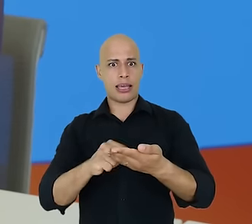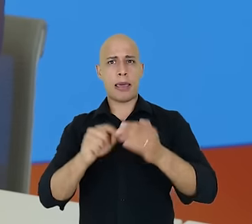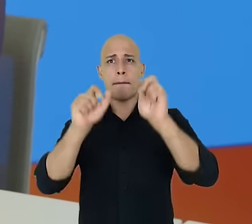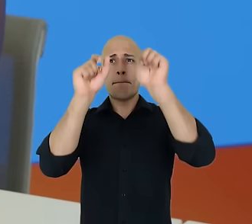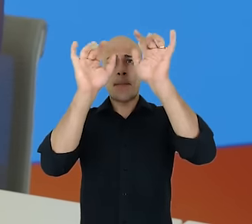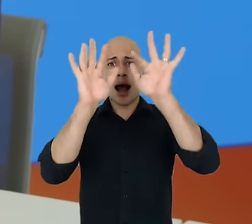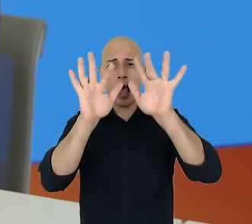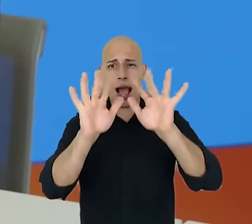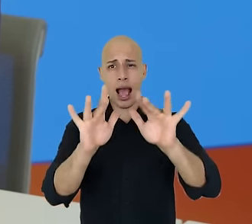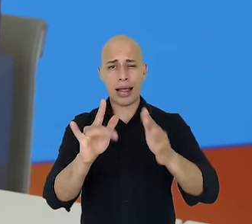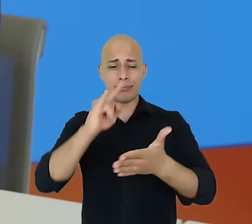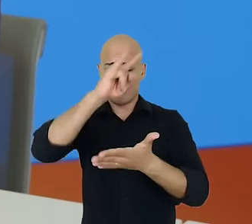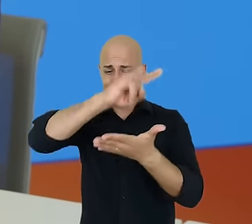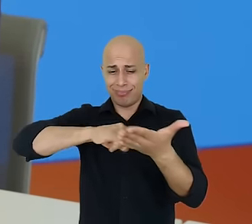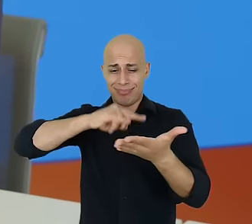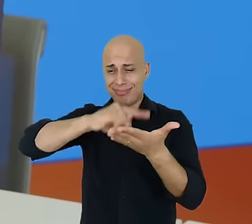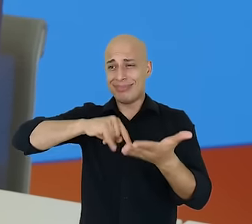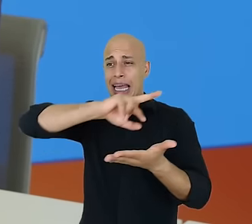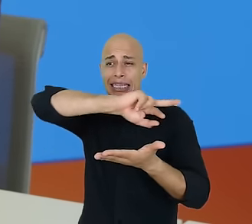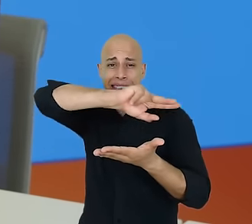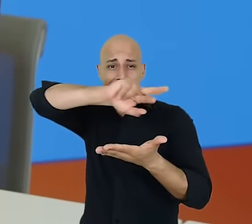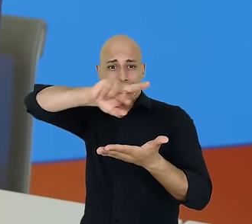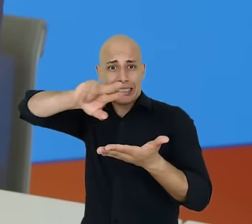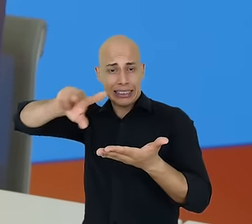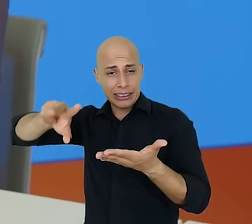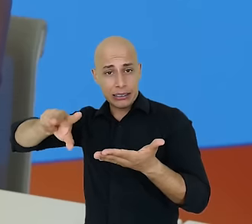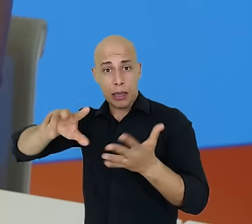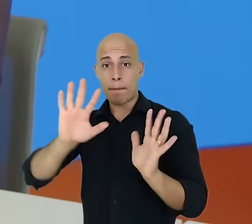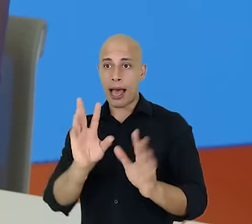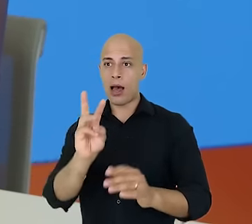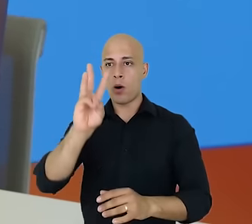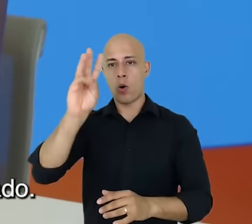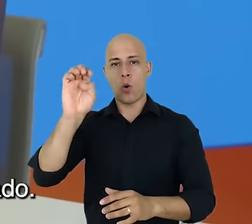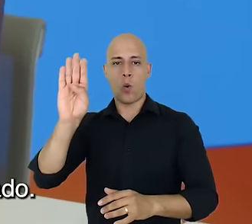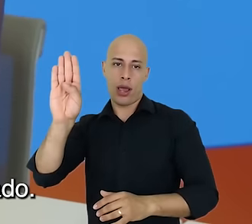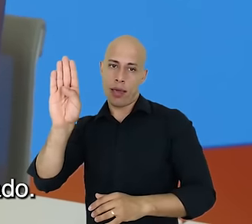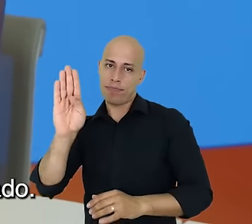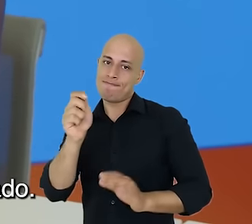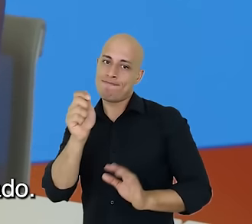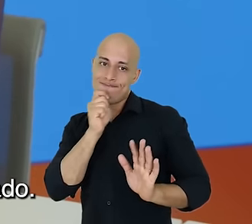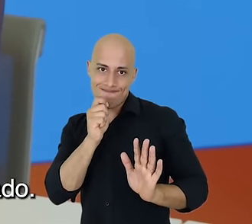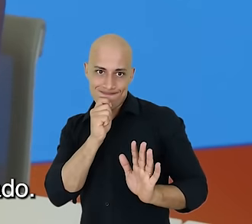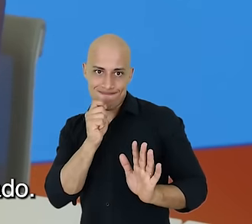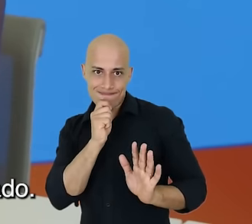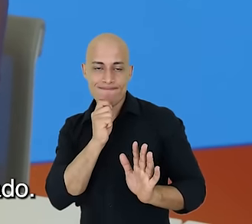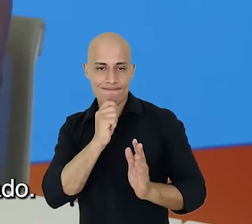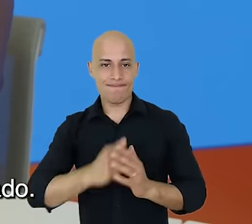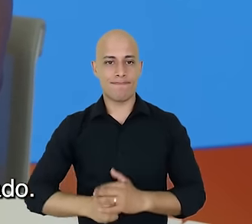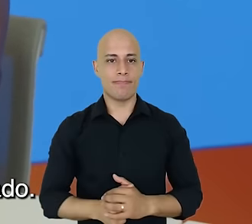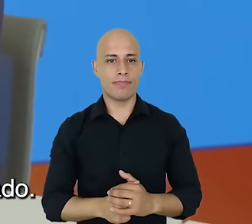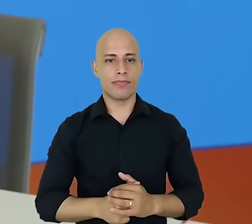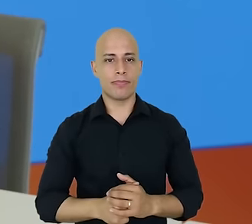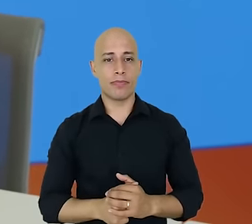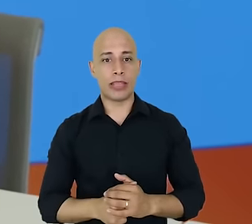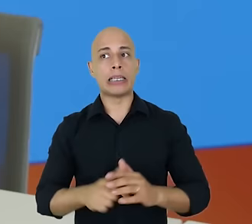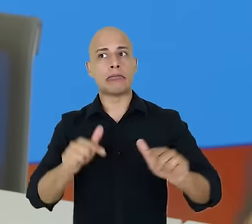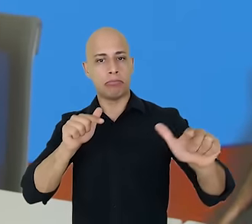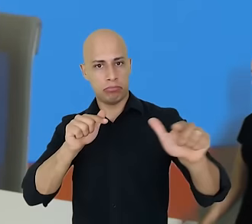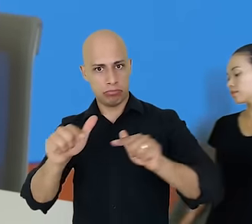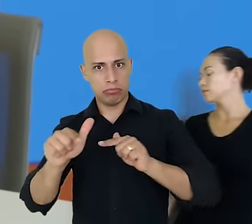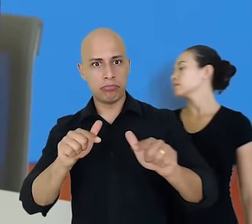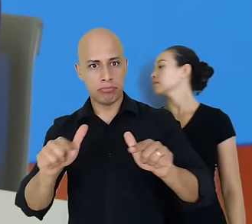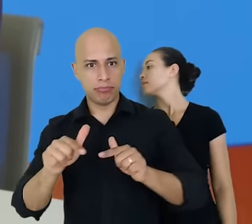todos os documentos e o Web ainda não o EB tá sendo tratado sendo é